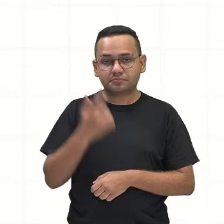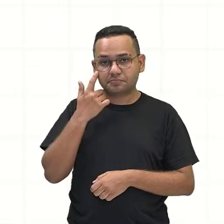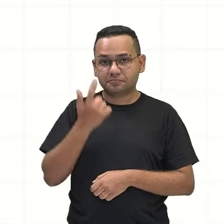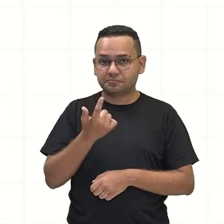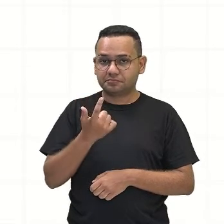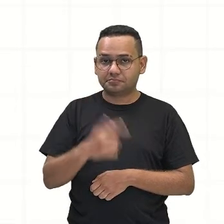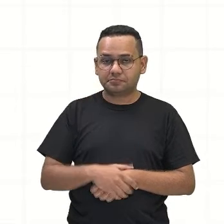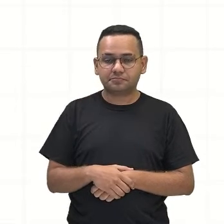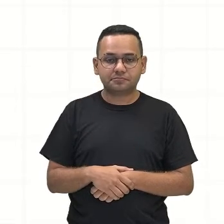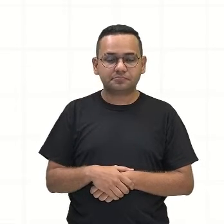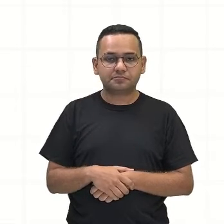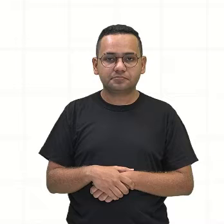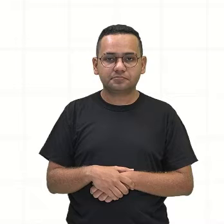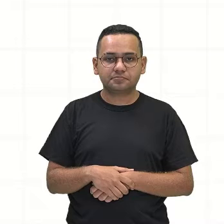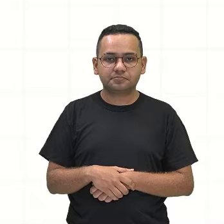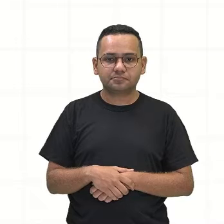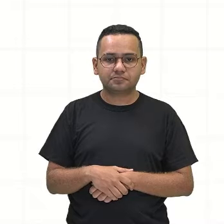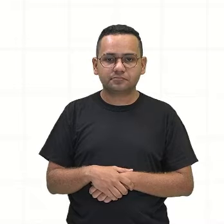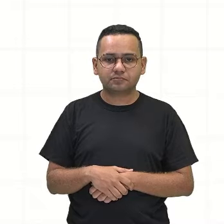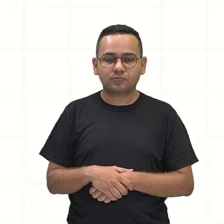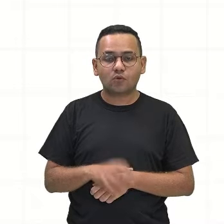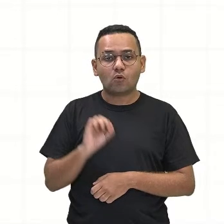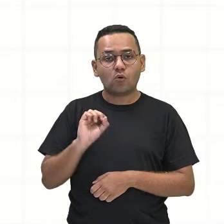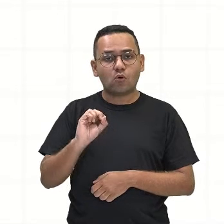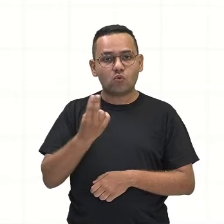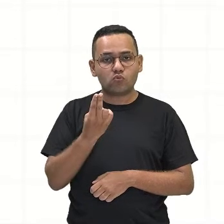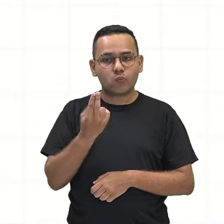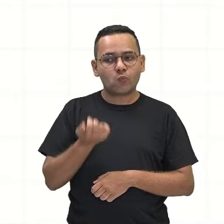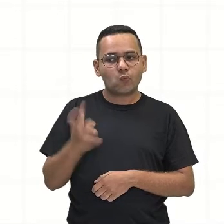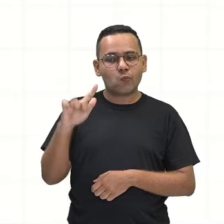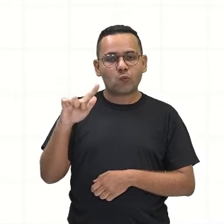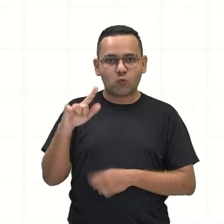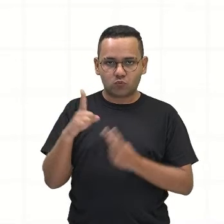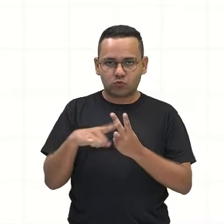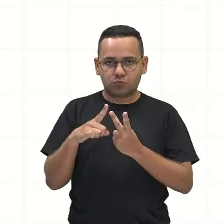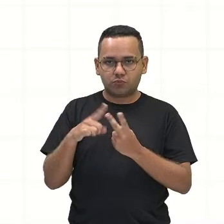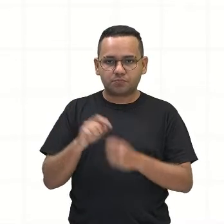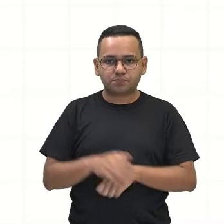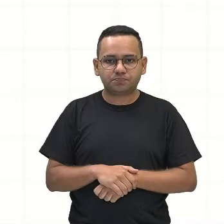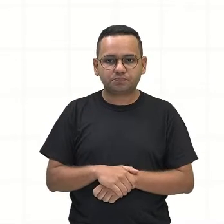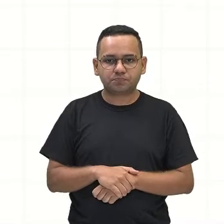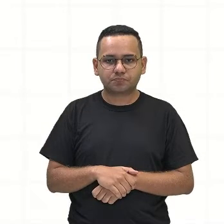centésimos, né? A gente pode também representar 40